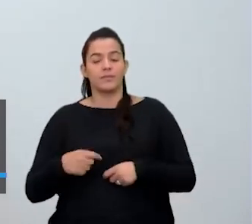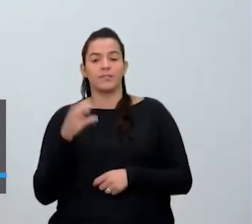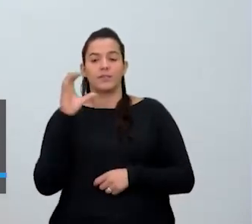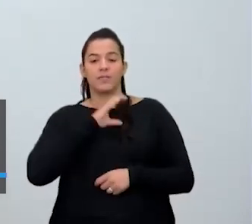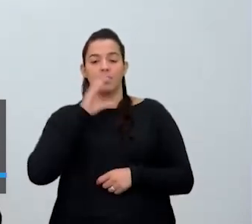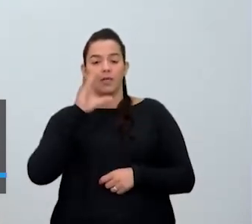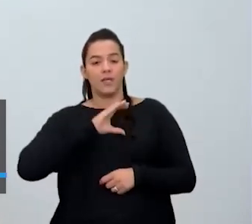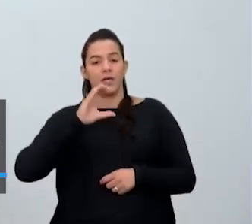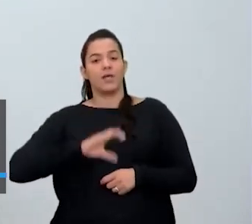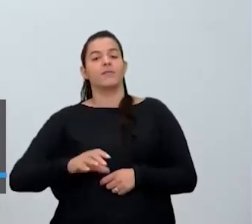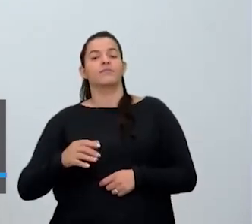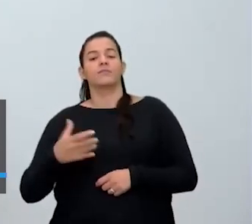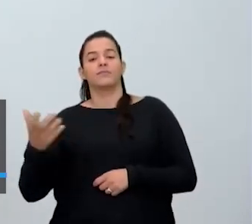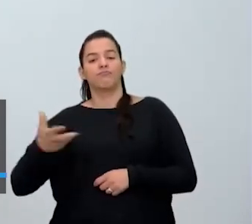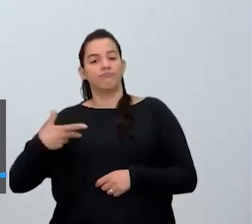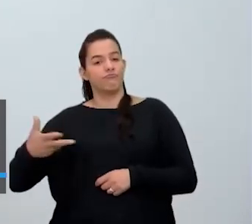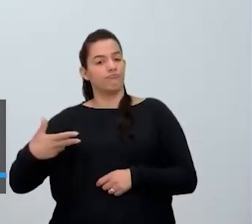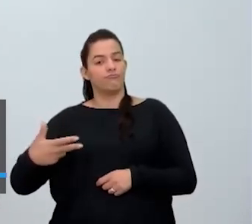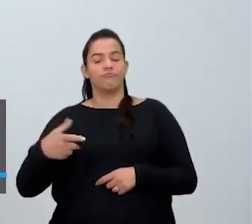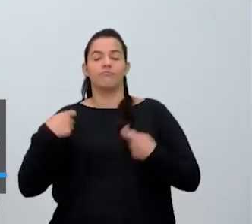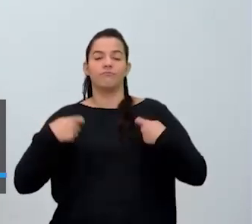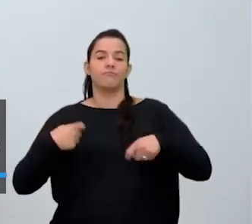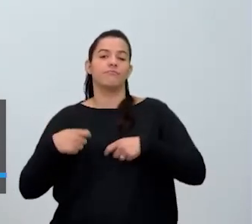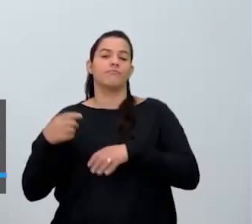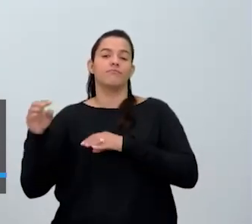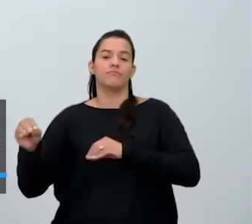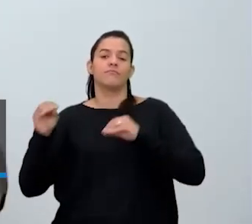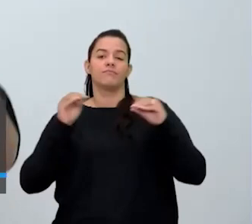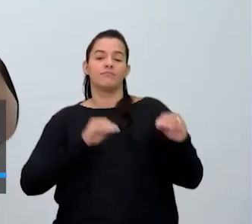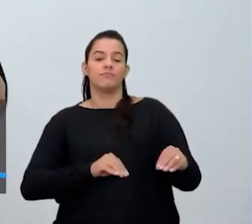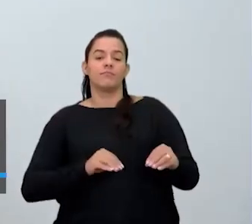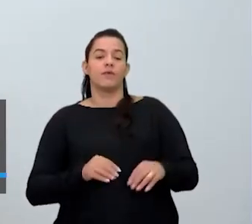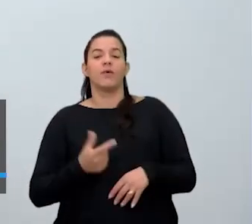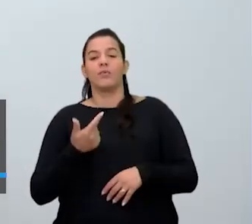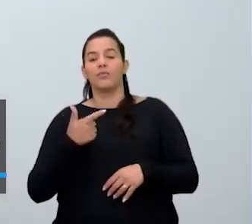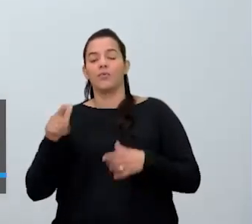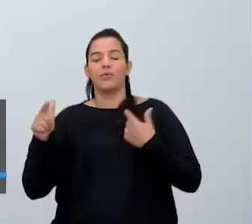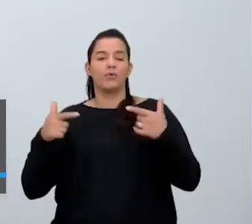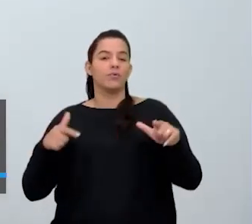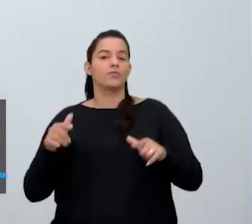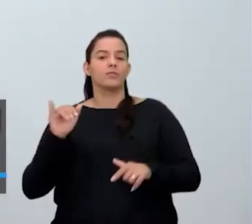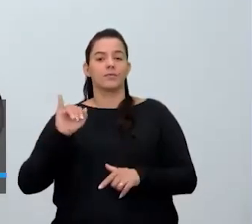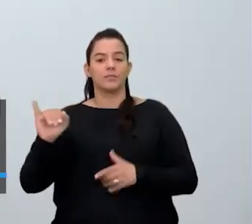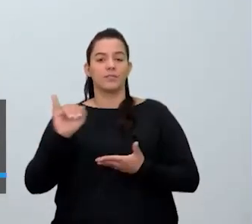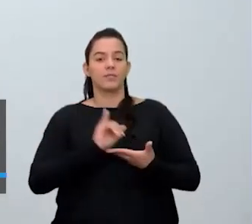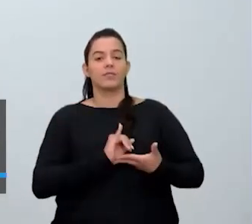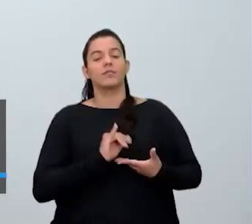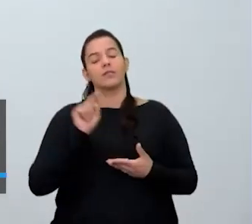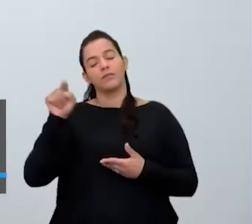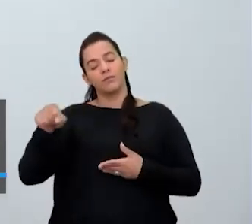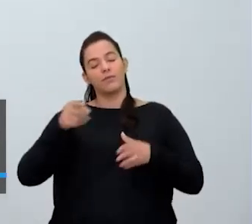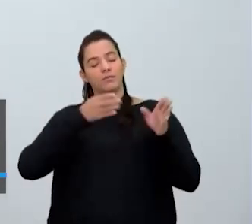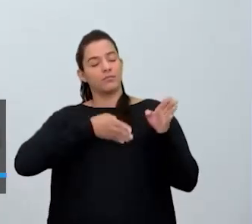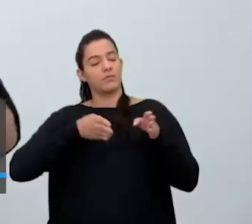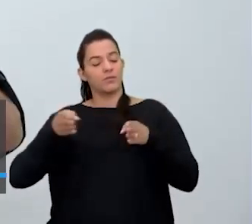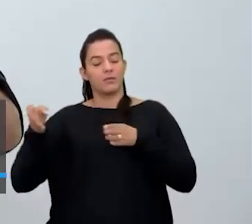uma emergência, é uma urgência. O imigrante ele pode se programar, ele pode